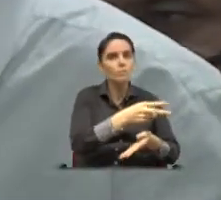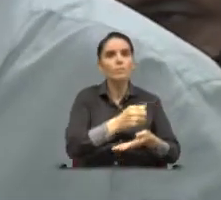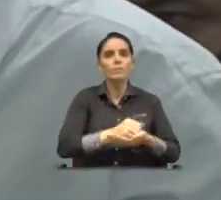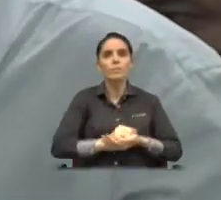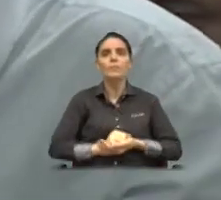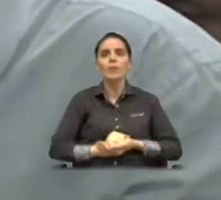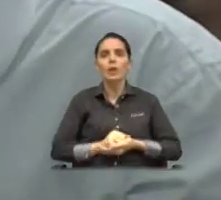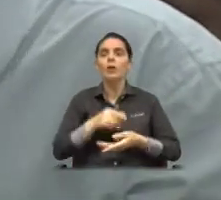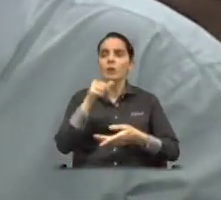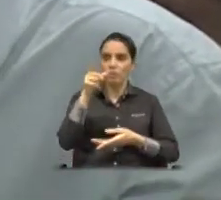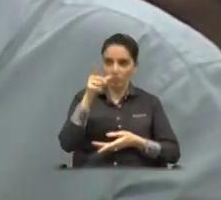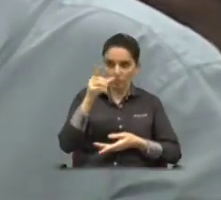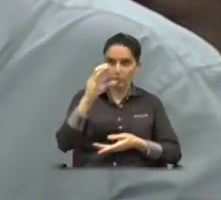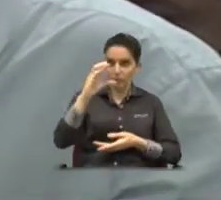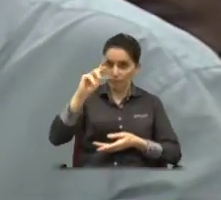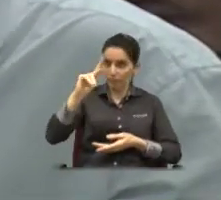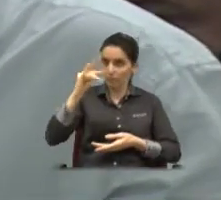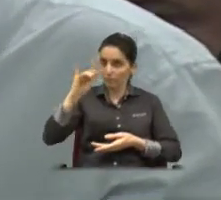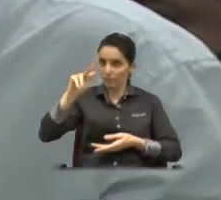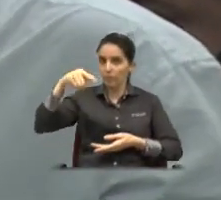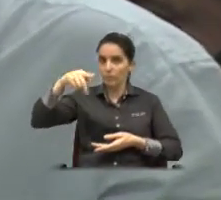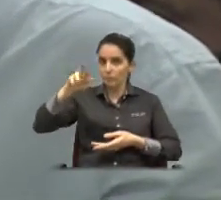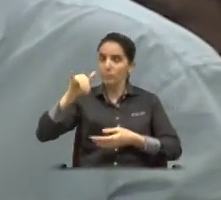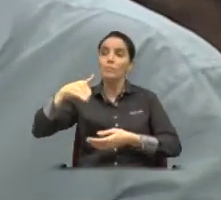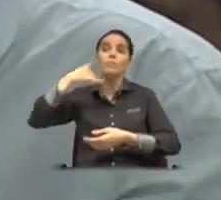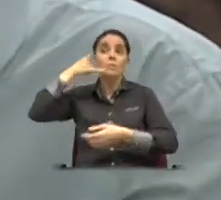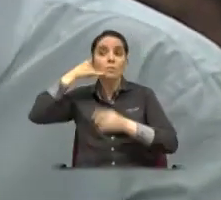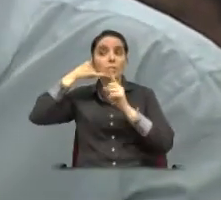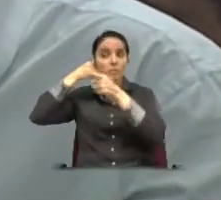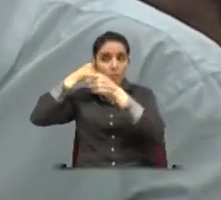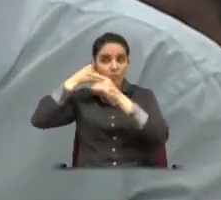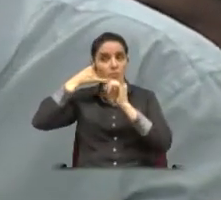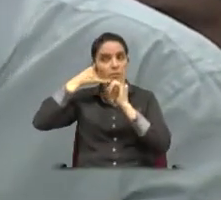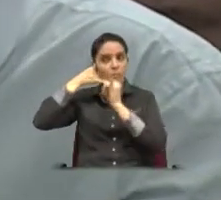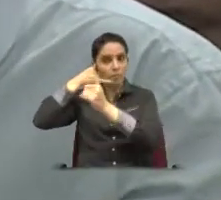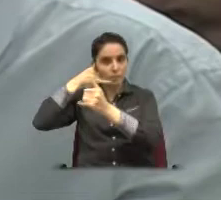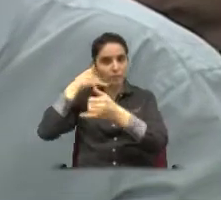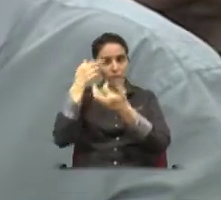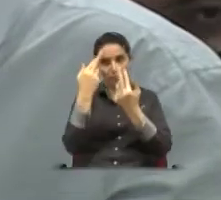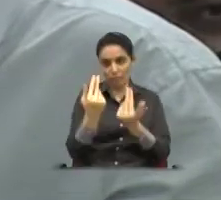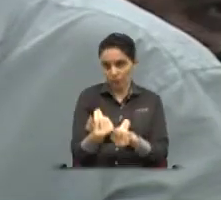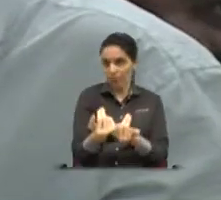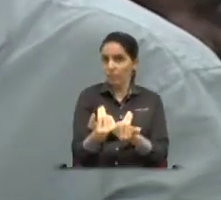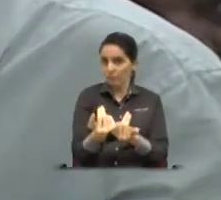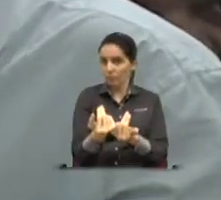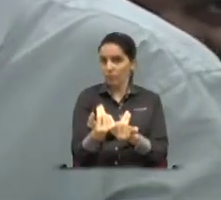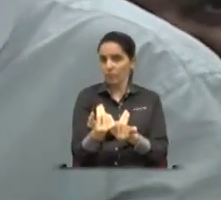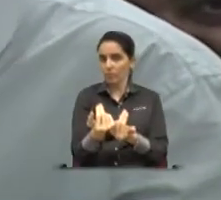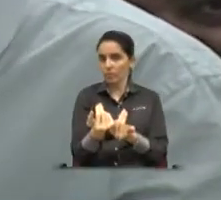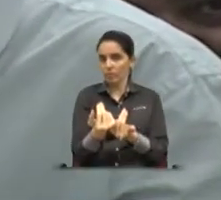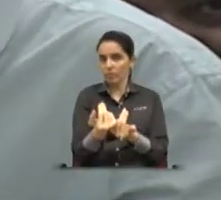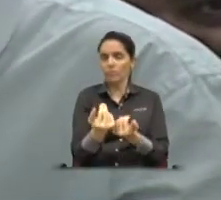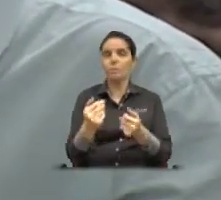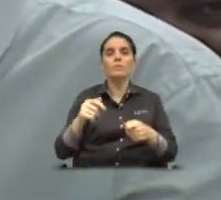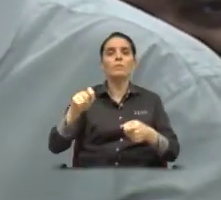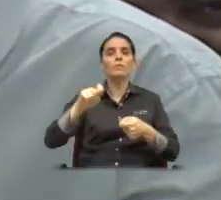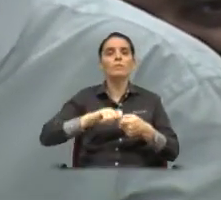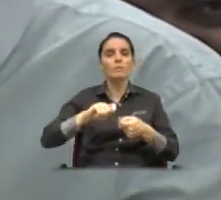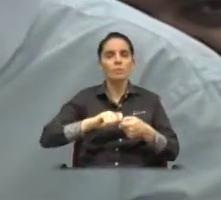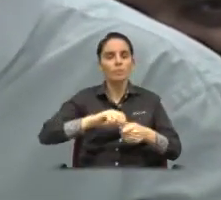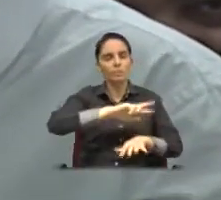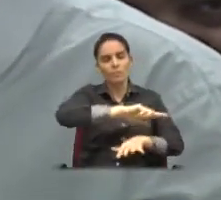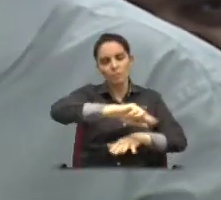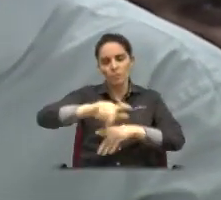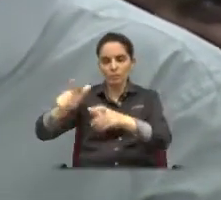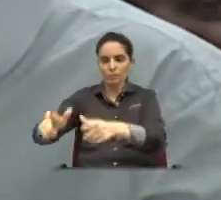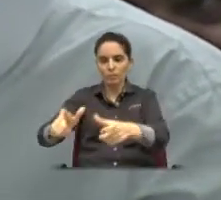certeza, viu, Cabo Chiquinho, que eu vou ligar para o senhor e vou denunciar, assim como tenho feito nas biqueiras aqui da nossa cidade, não